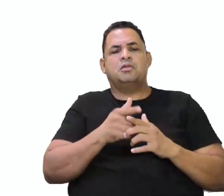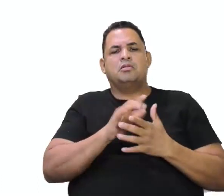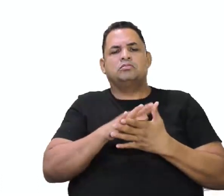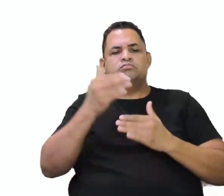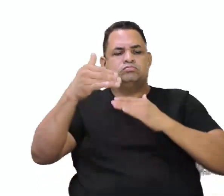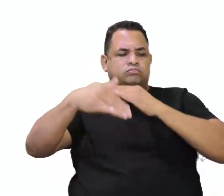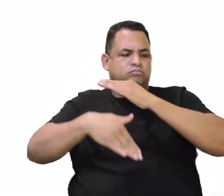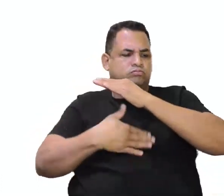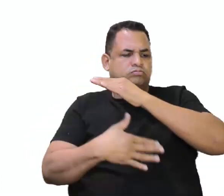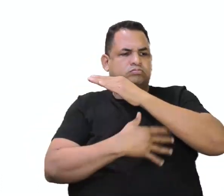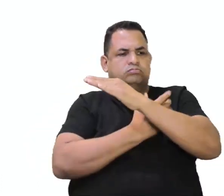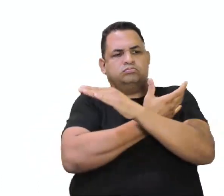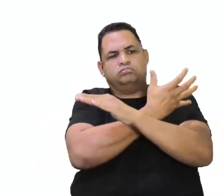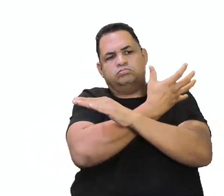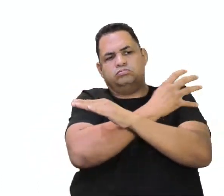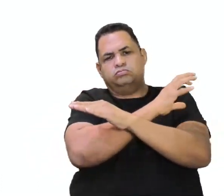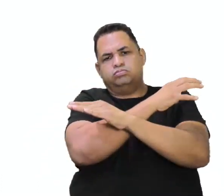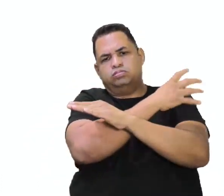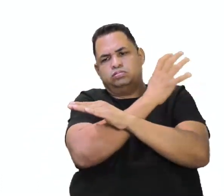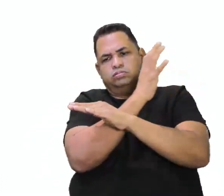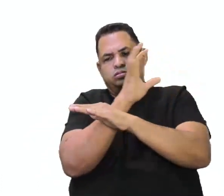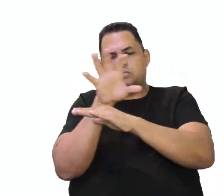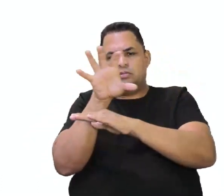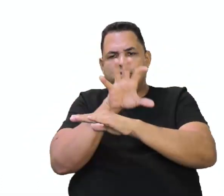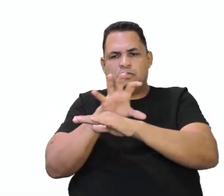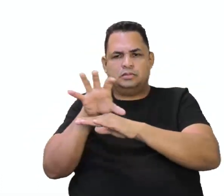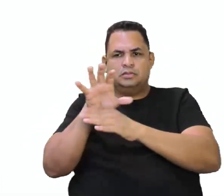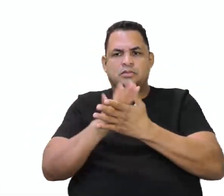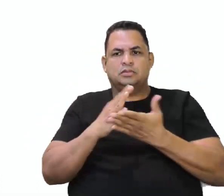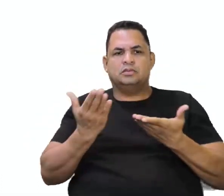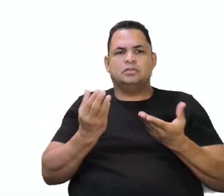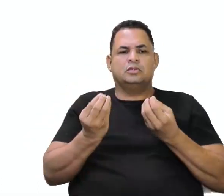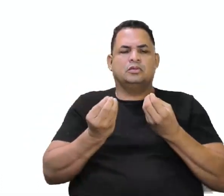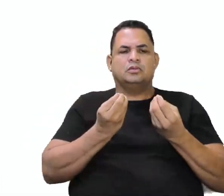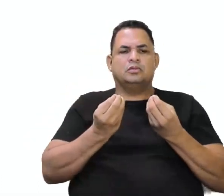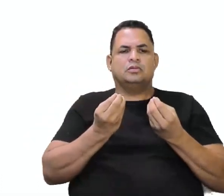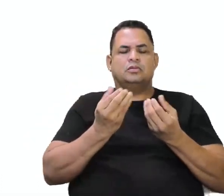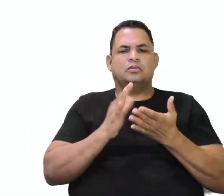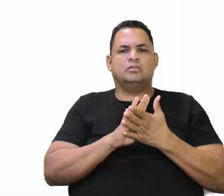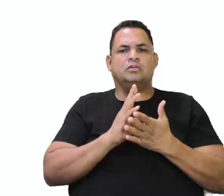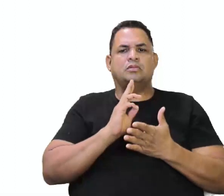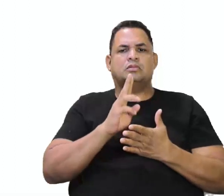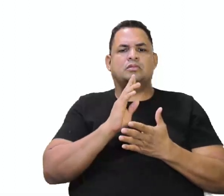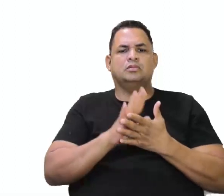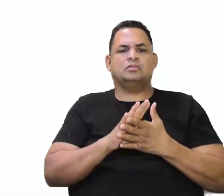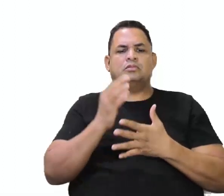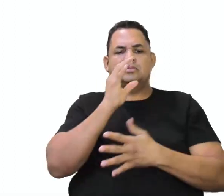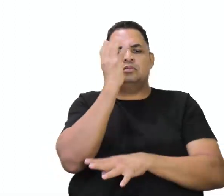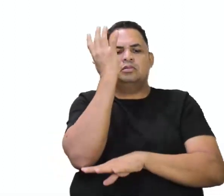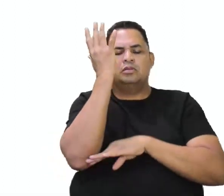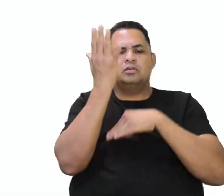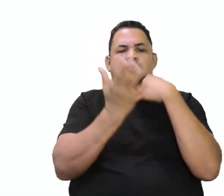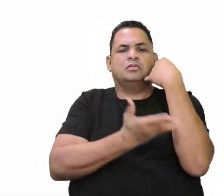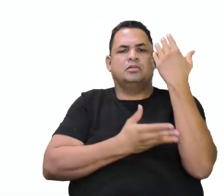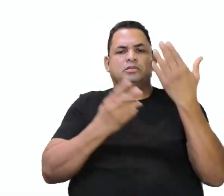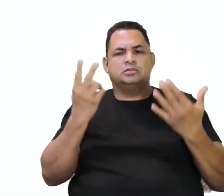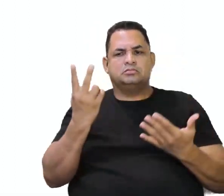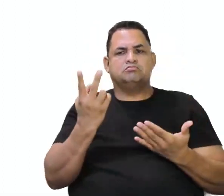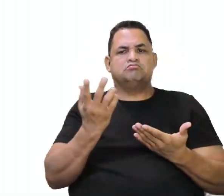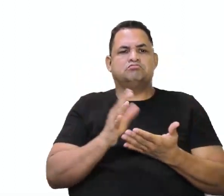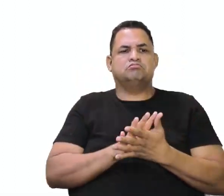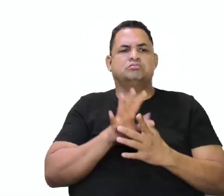de diferentes maneiras. Quais são as formas que o processo de desmatamento pode